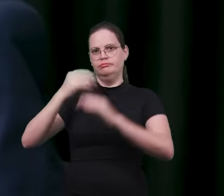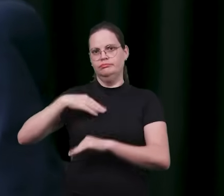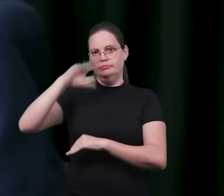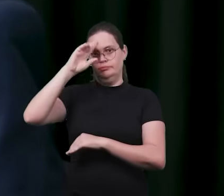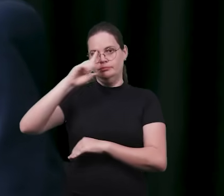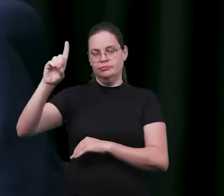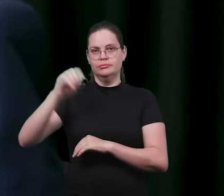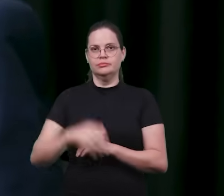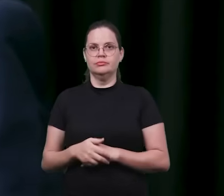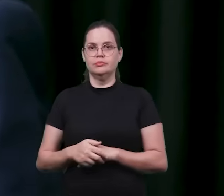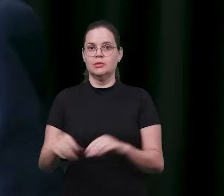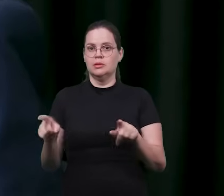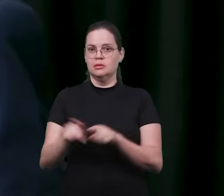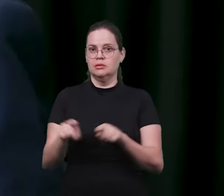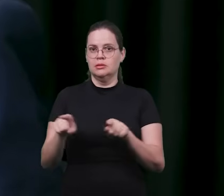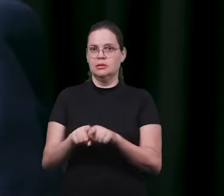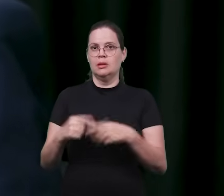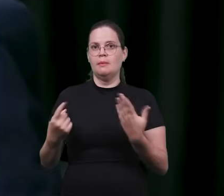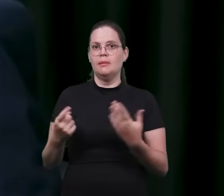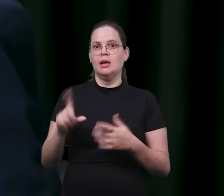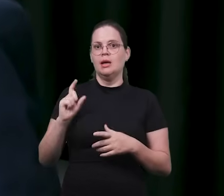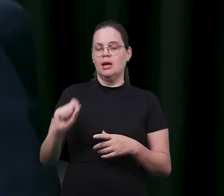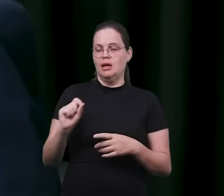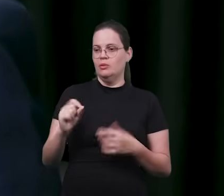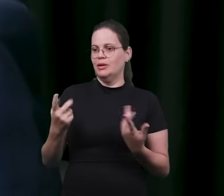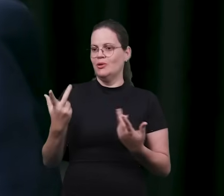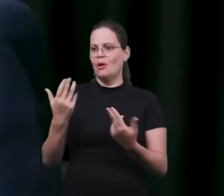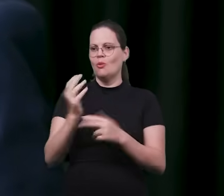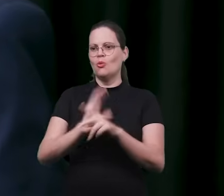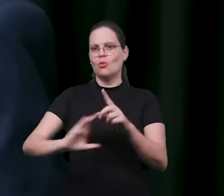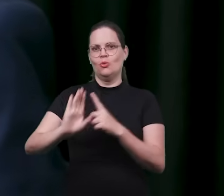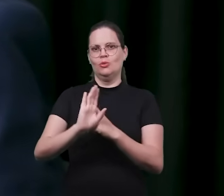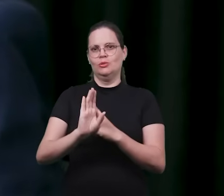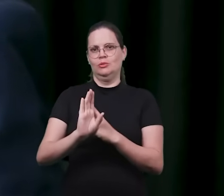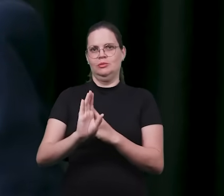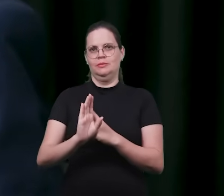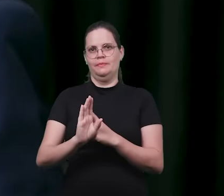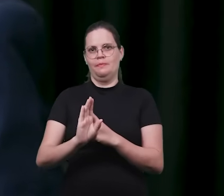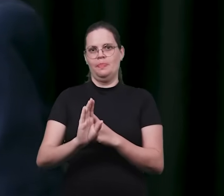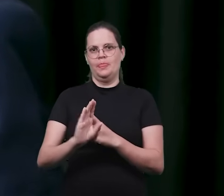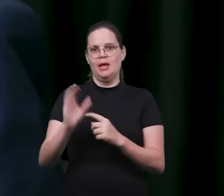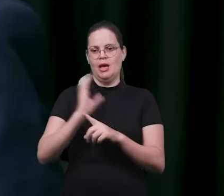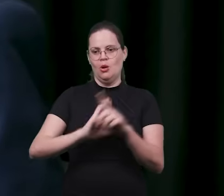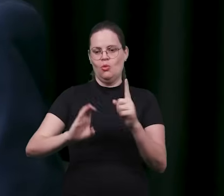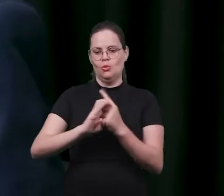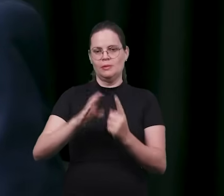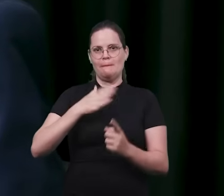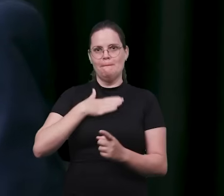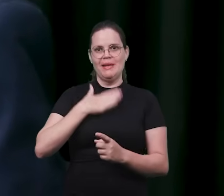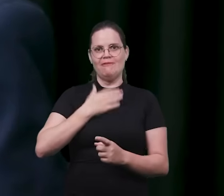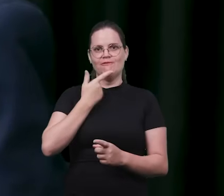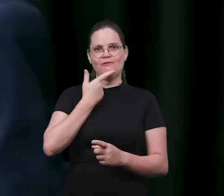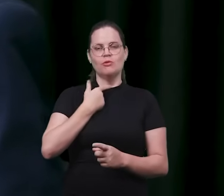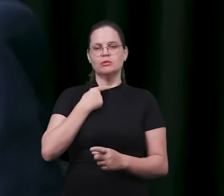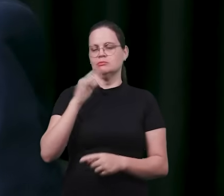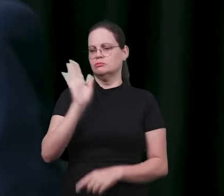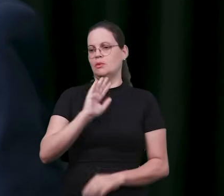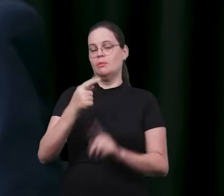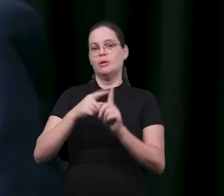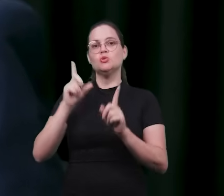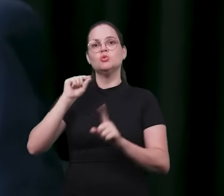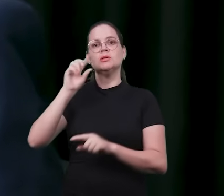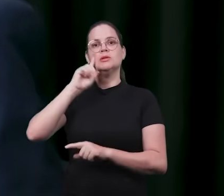Ou seja, não é o culto que eu quero, é o culto como o Senhor deseja. Então, a nossa